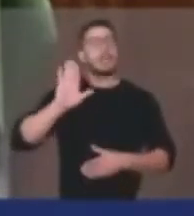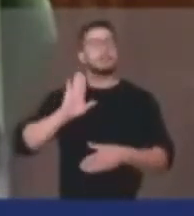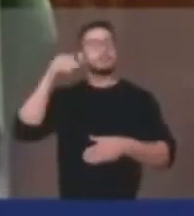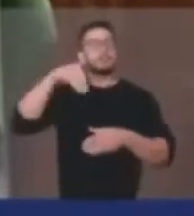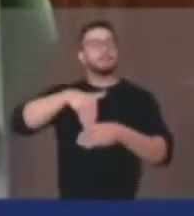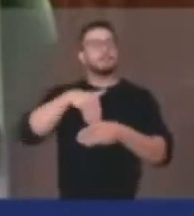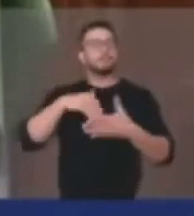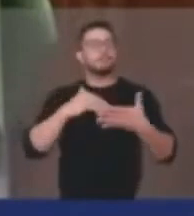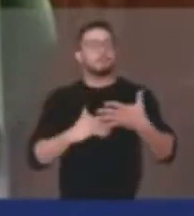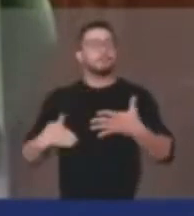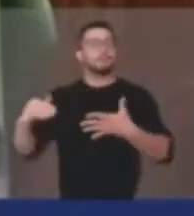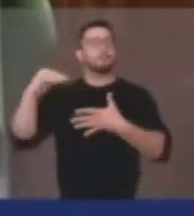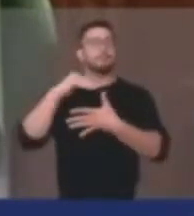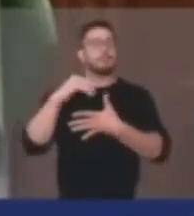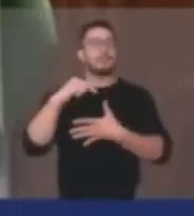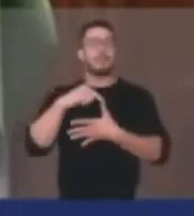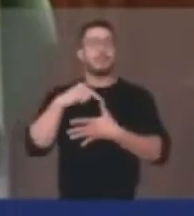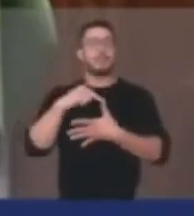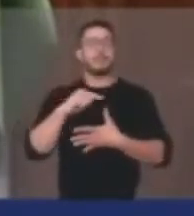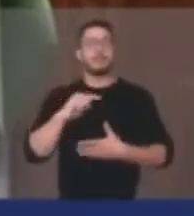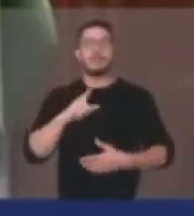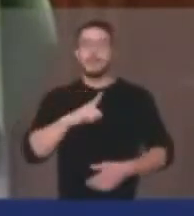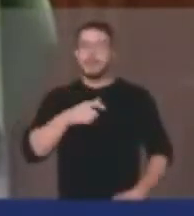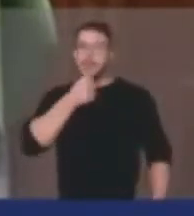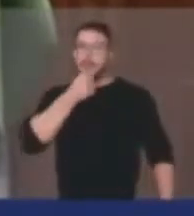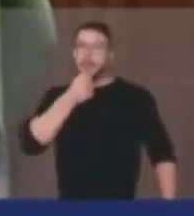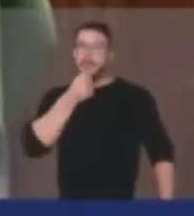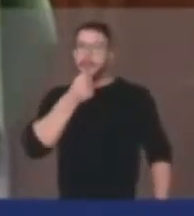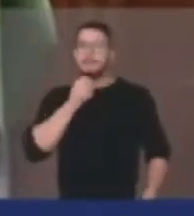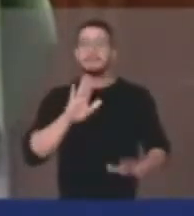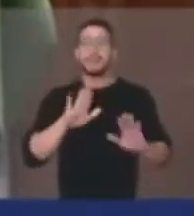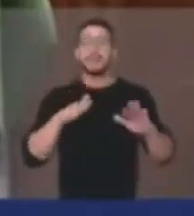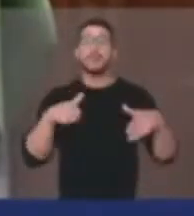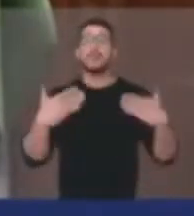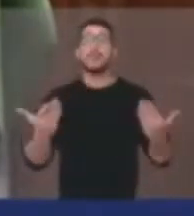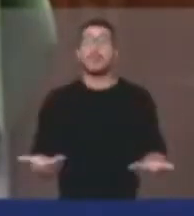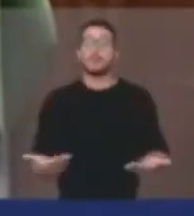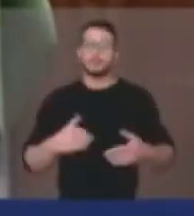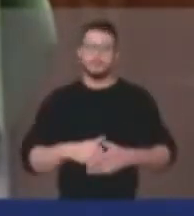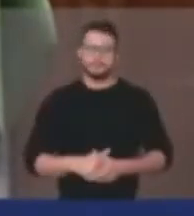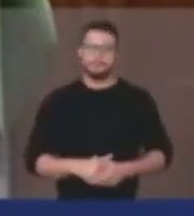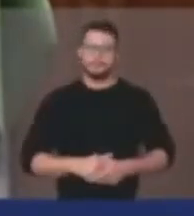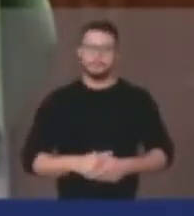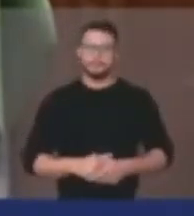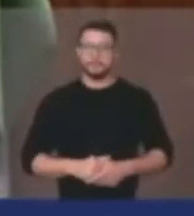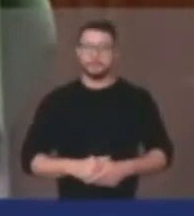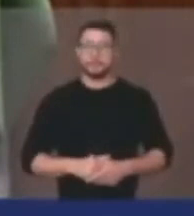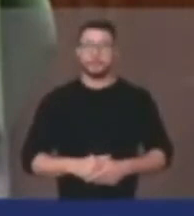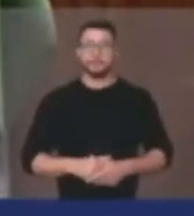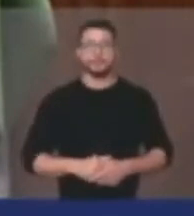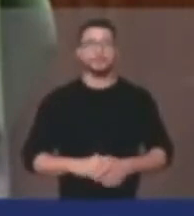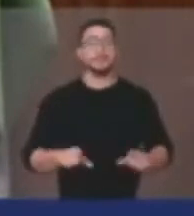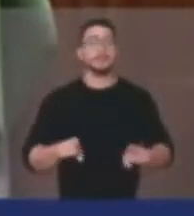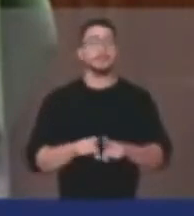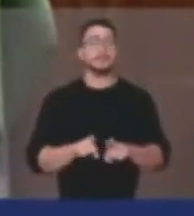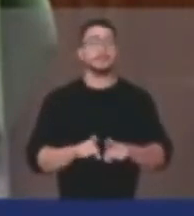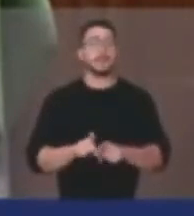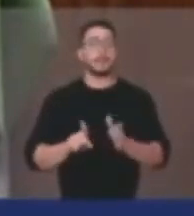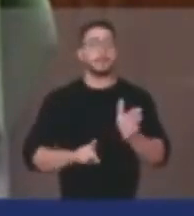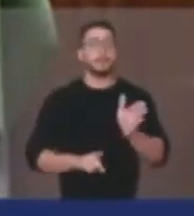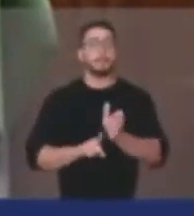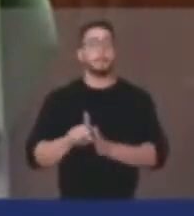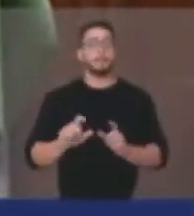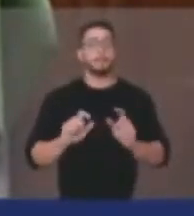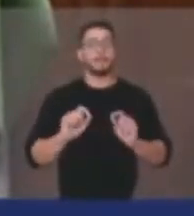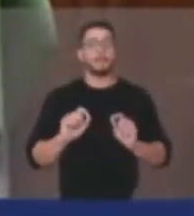opinião pública no Brasil, foi entrevistado. E desafio também que me digam em que lugar do mundo existe